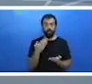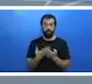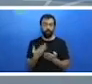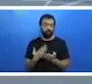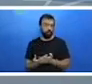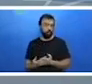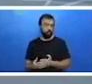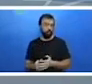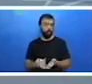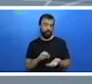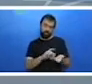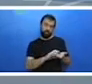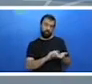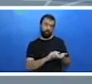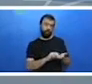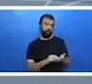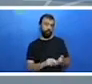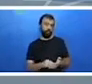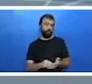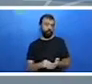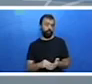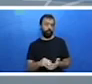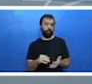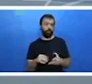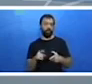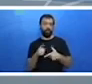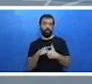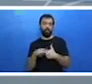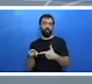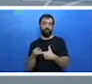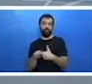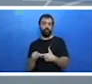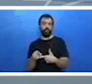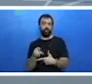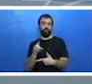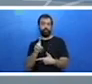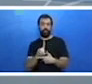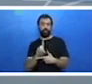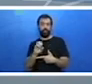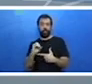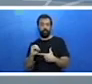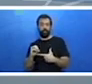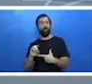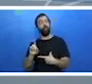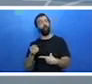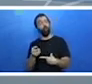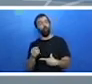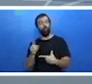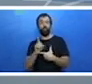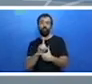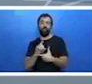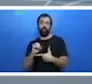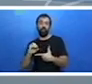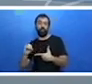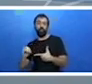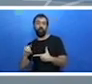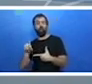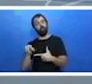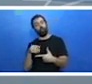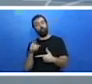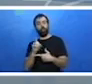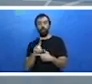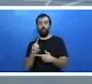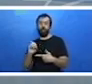o número diminui. Ele volta para trás, ele volta uma casinha para trás, não é isso? Então,